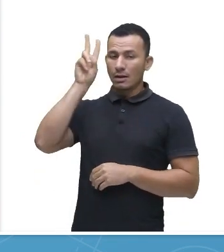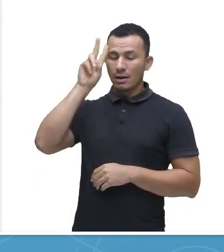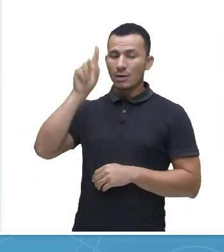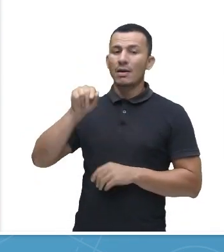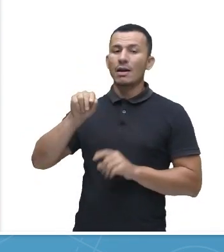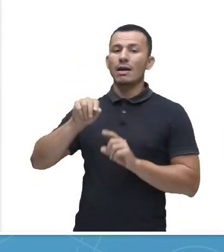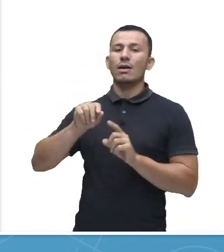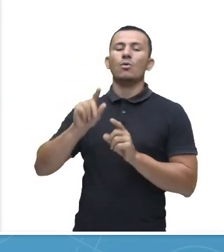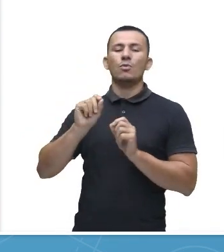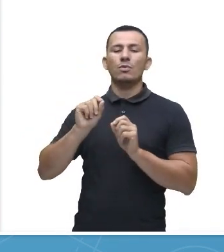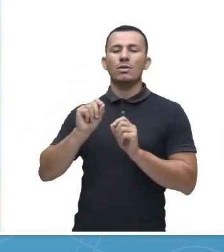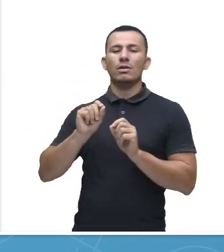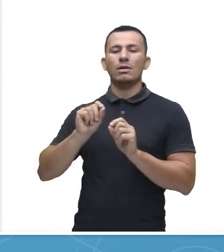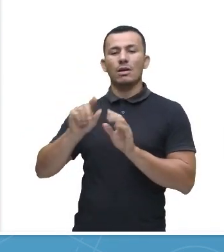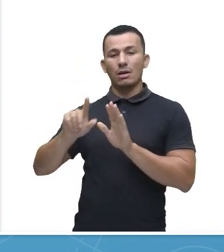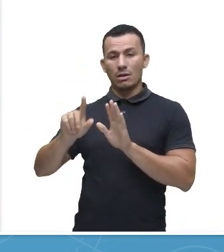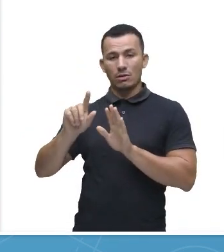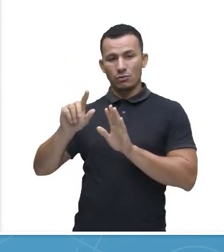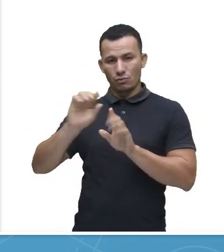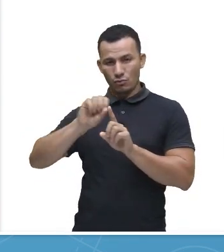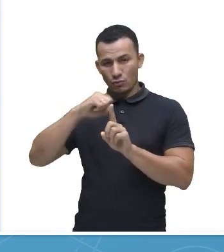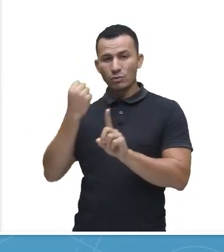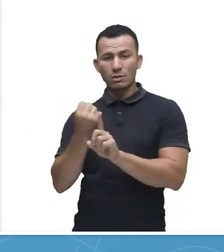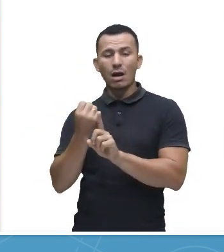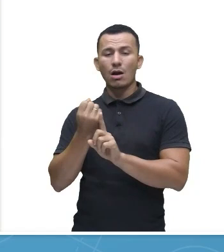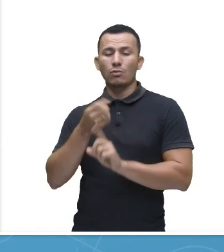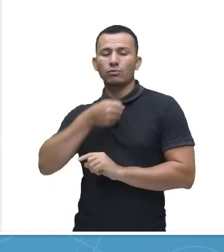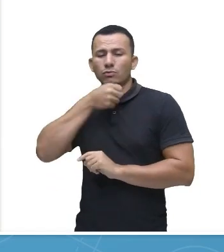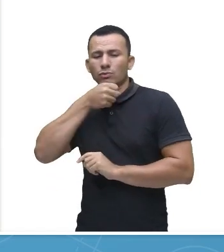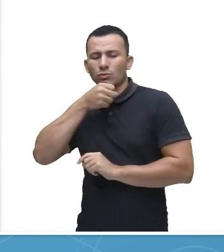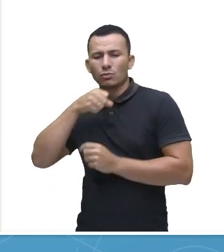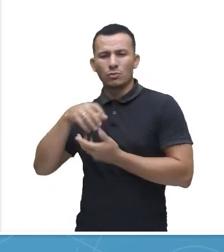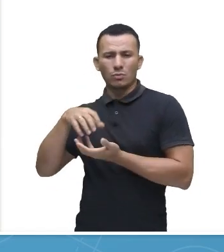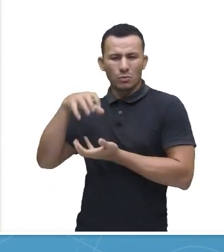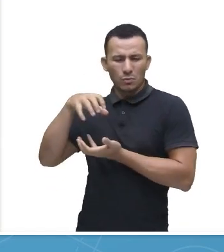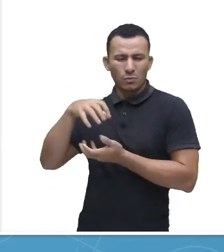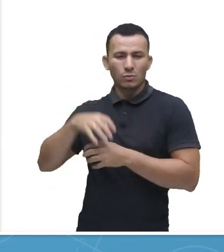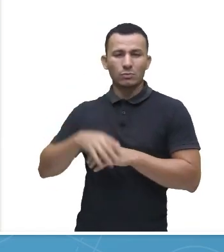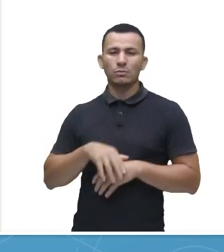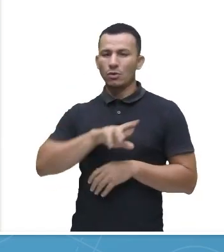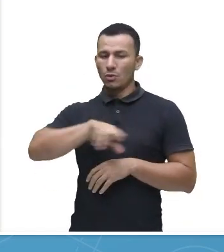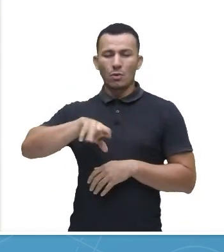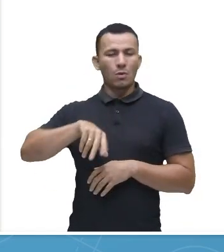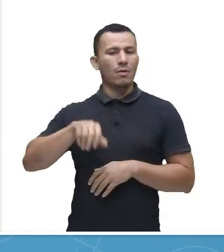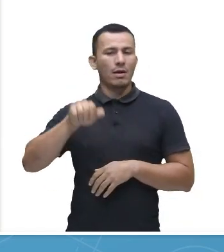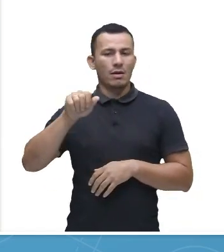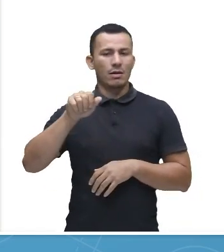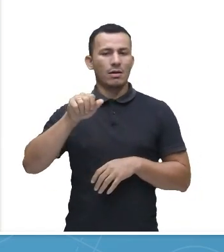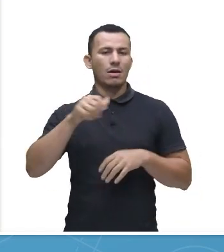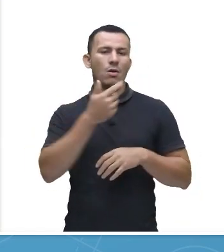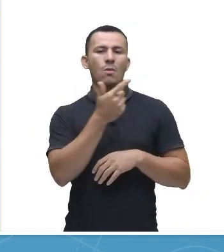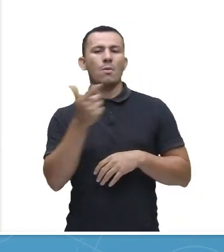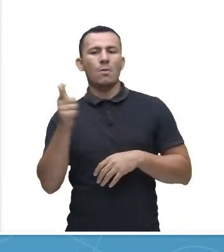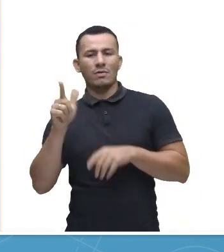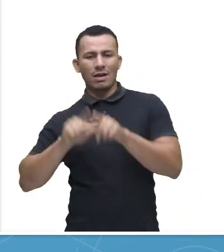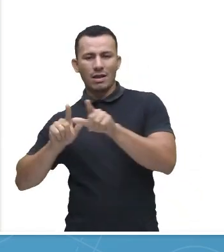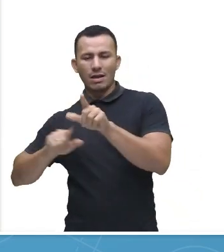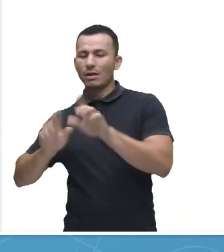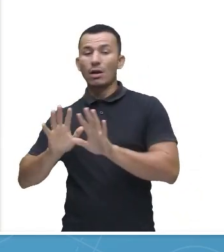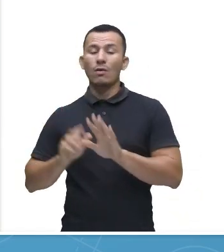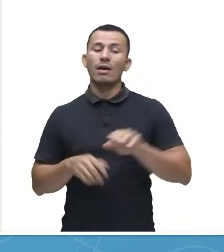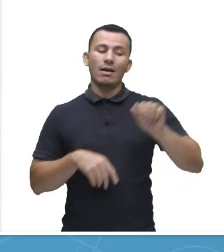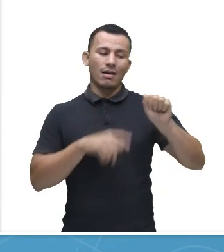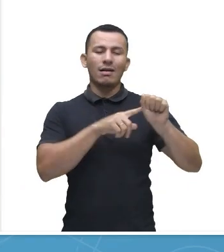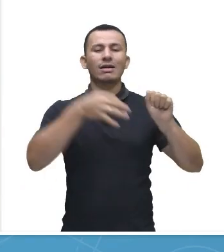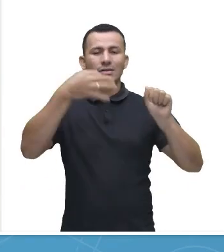papel social do idoso, né? Então, por isso que é a letra A, e não as outras letras que estão relacionadas a outras